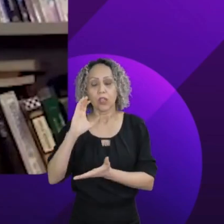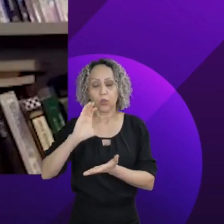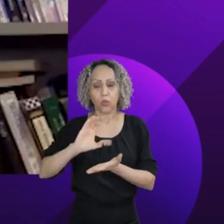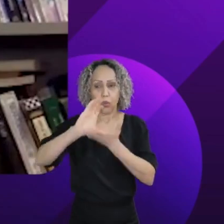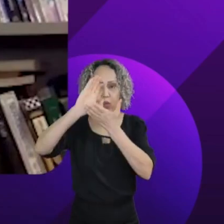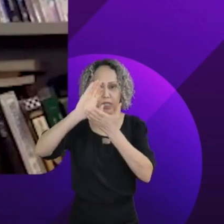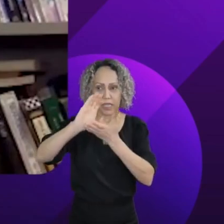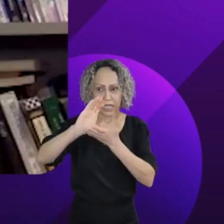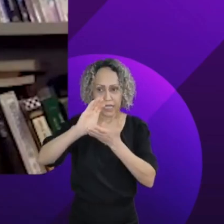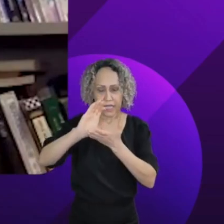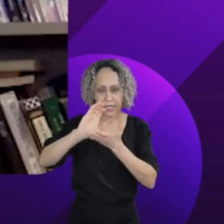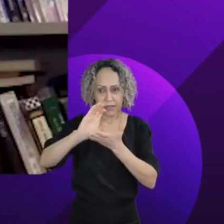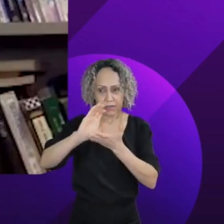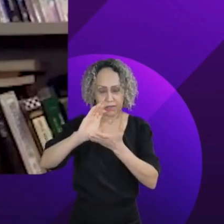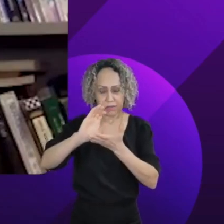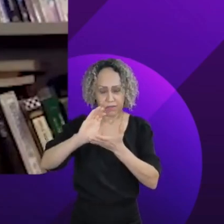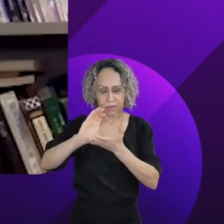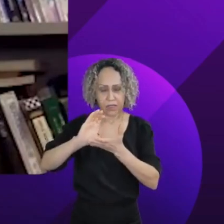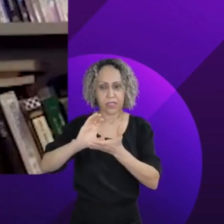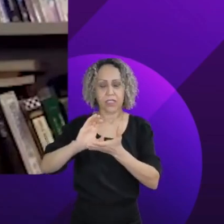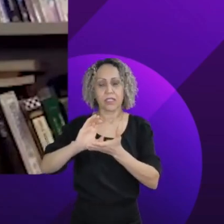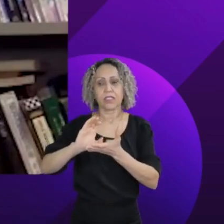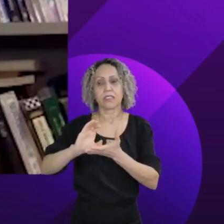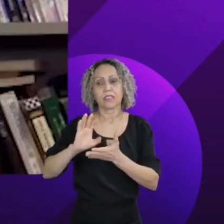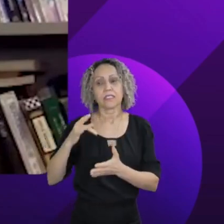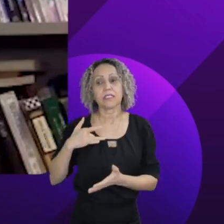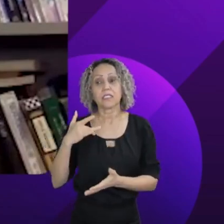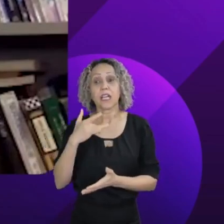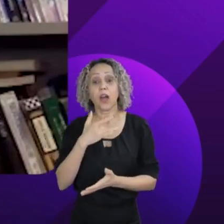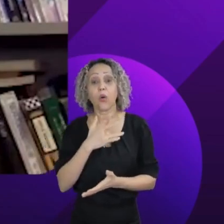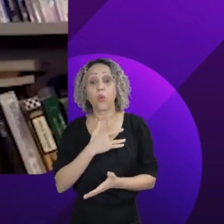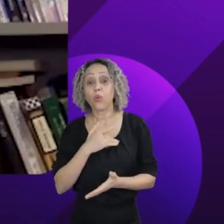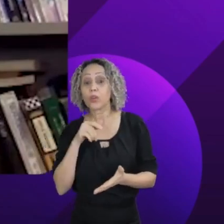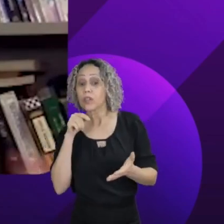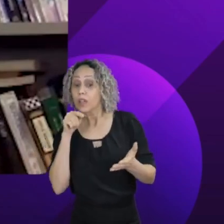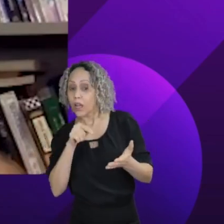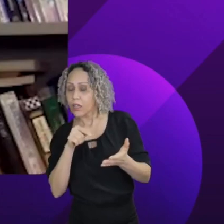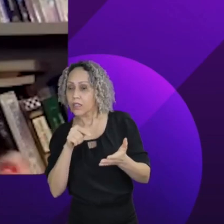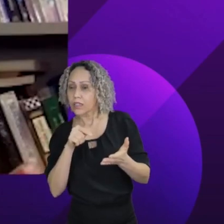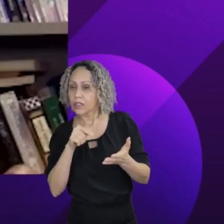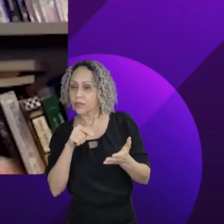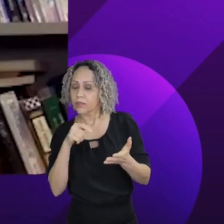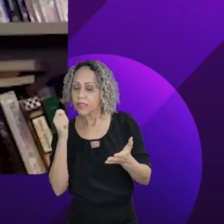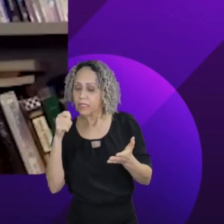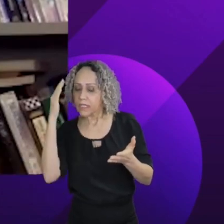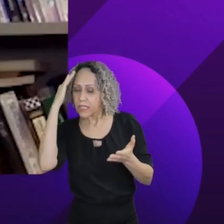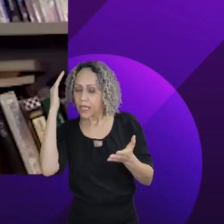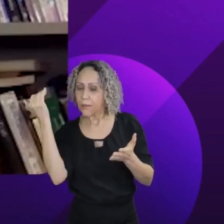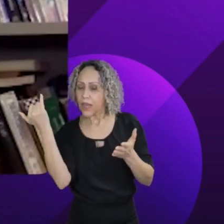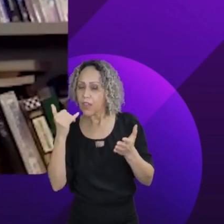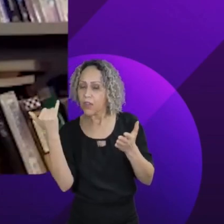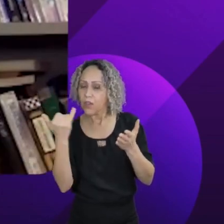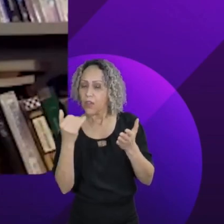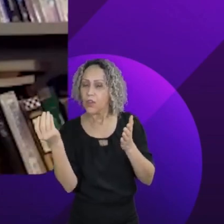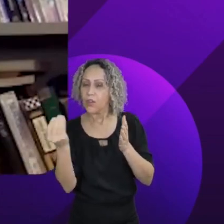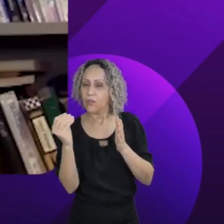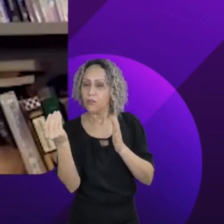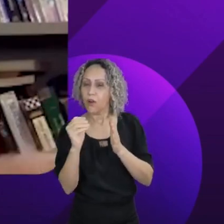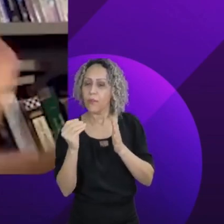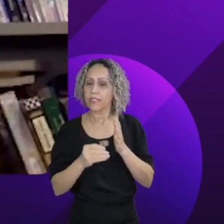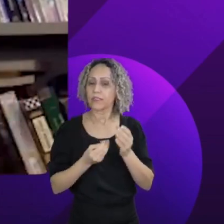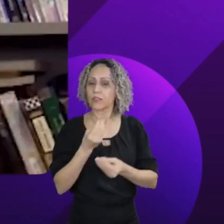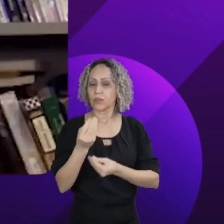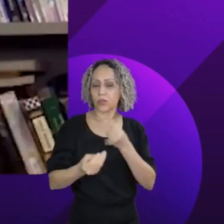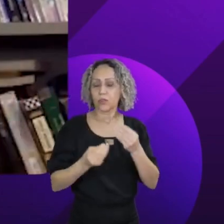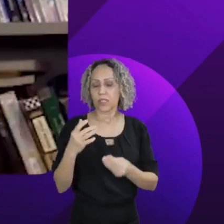problemas relacionados saúde da população negra na nossa cidade. Então, essa estratégia de articulação